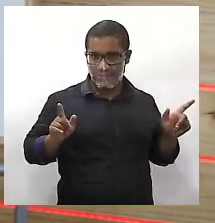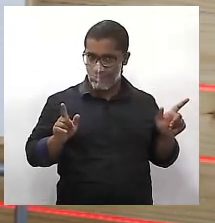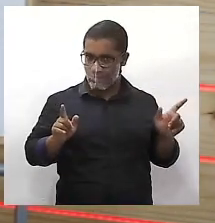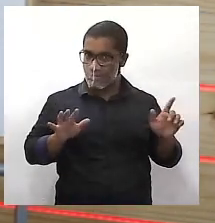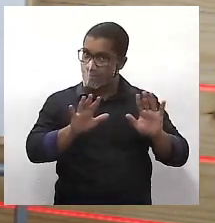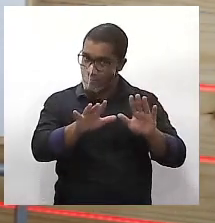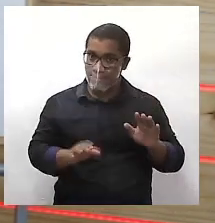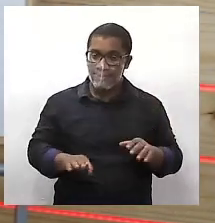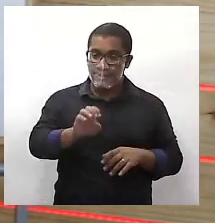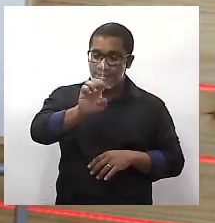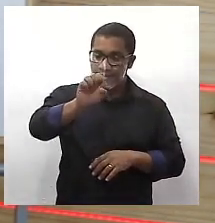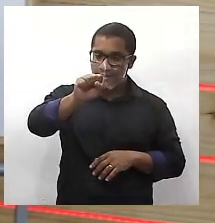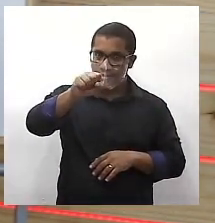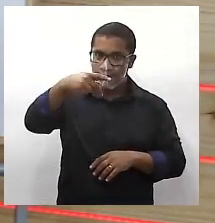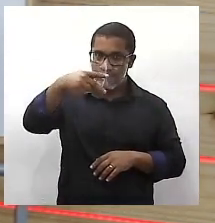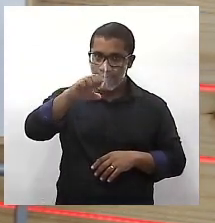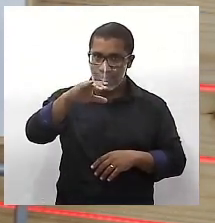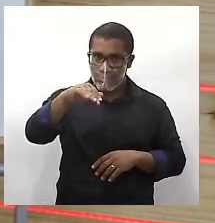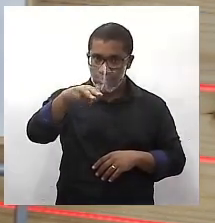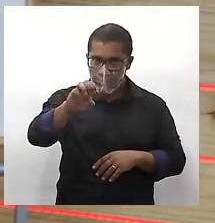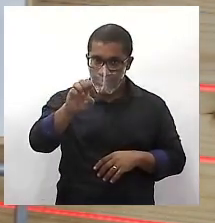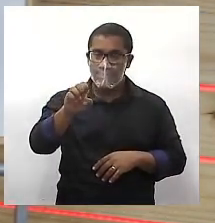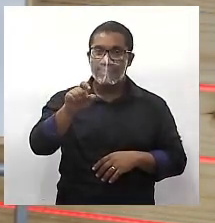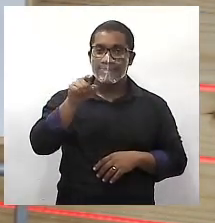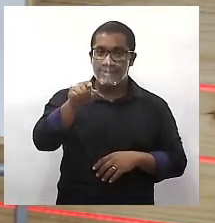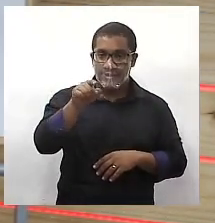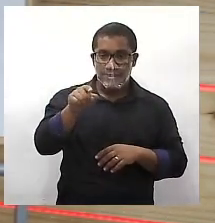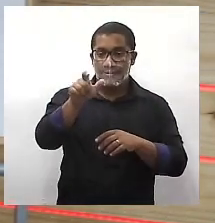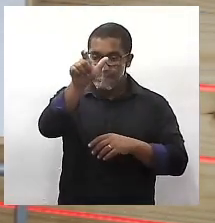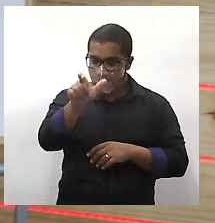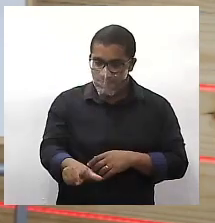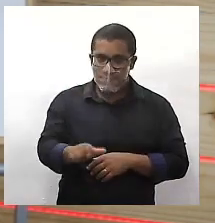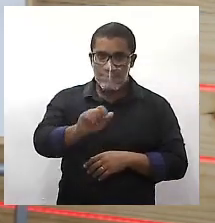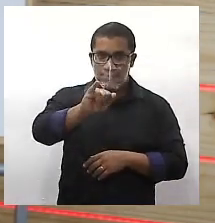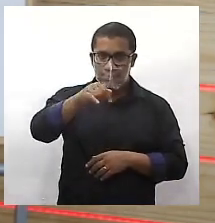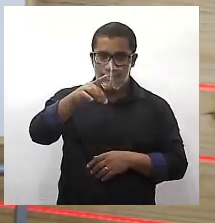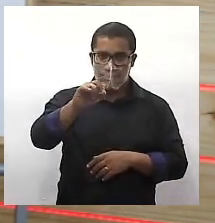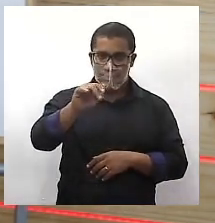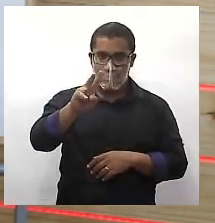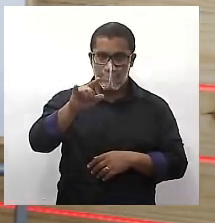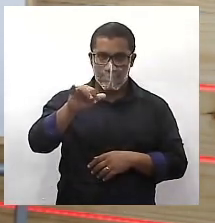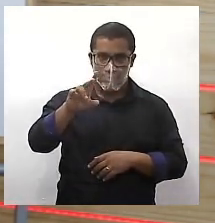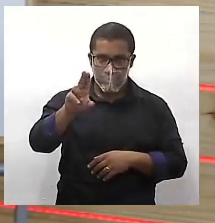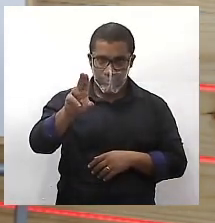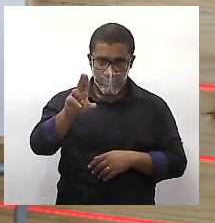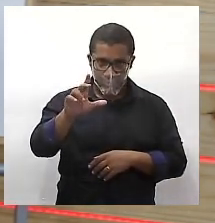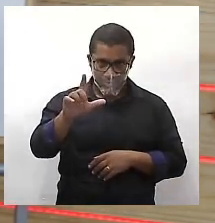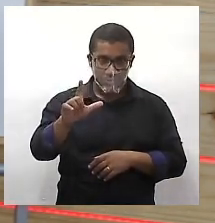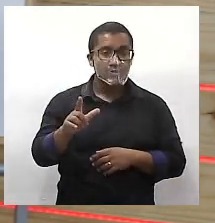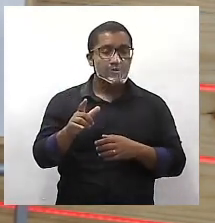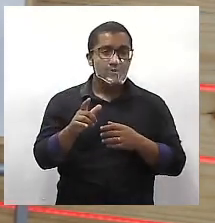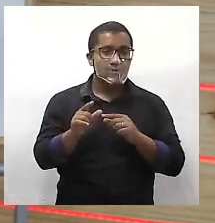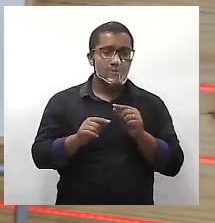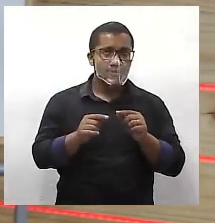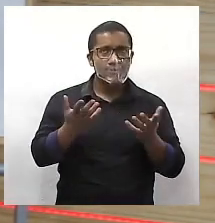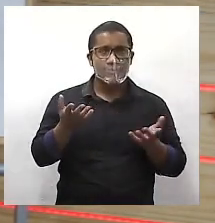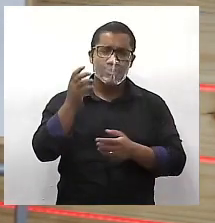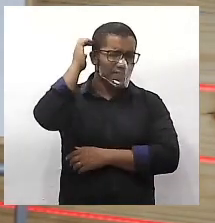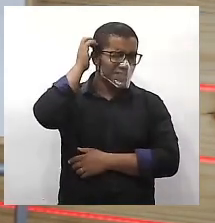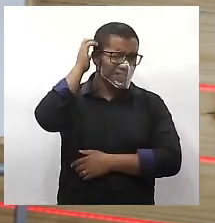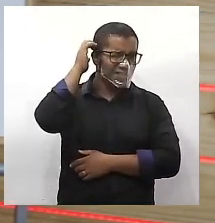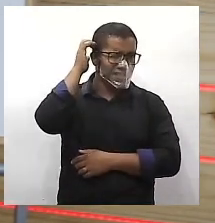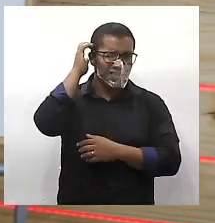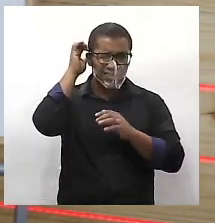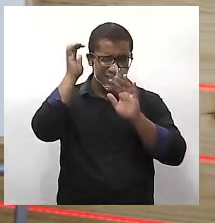indivíduo. Espécime é o nome do indivíduo. Espécie é o indivíduo. Aí você pode até fazer aquela brincadeira. Andrei,